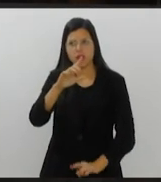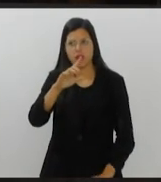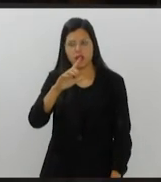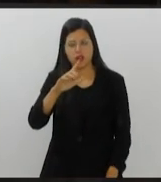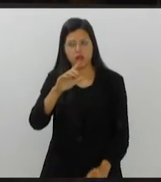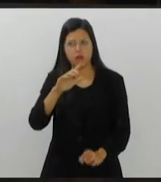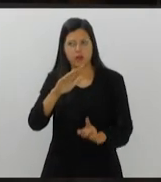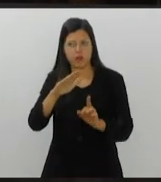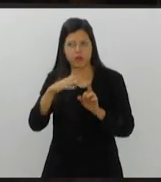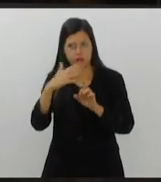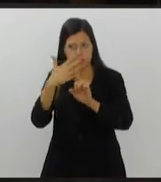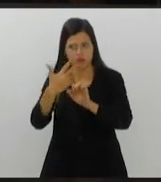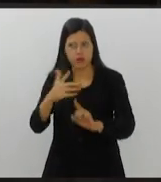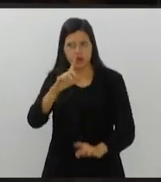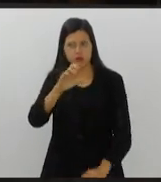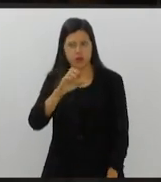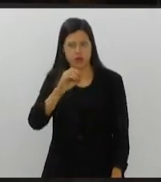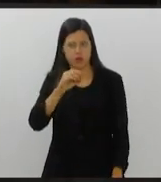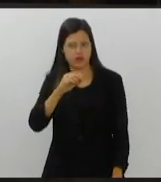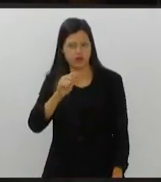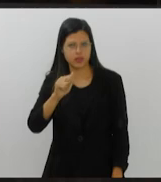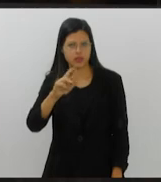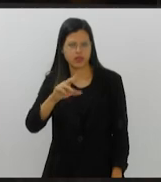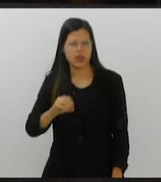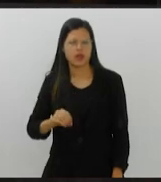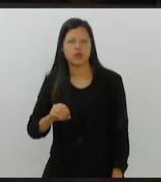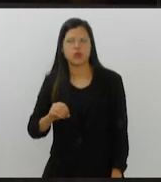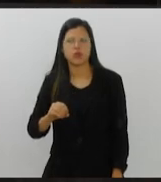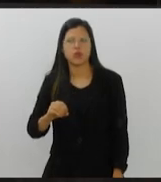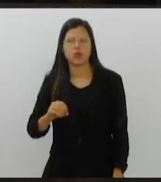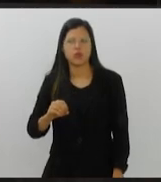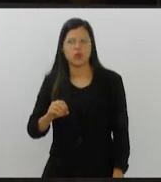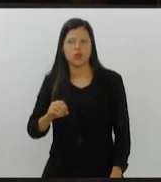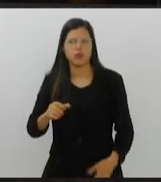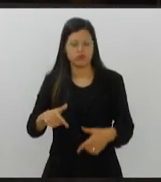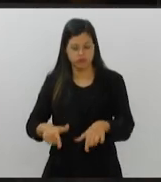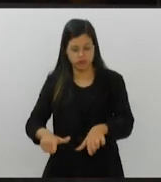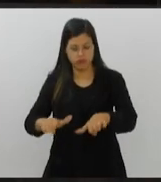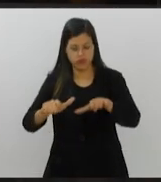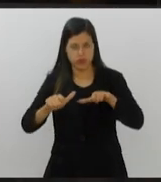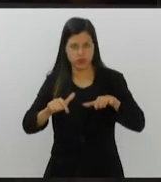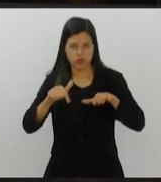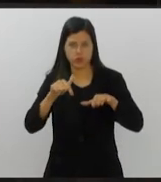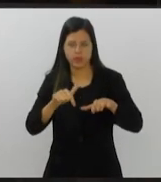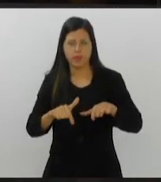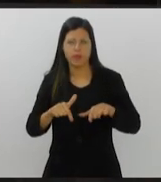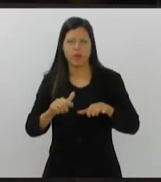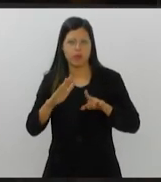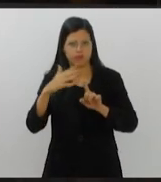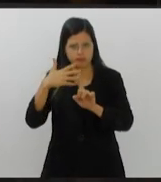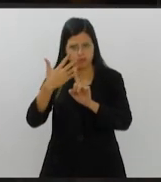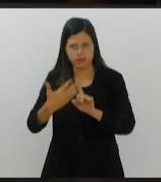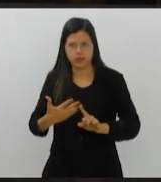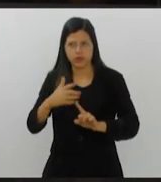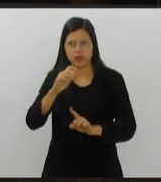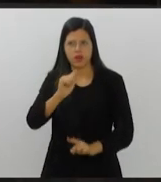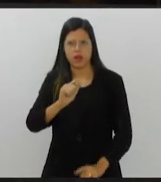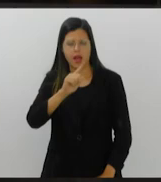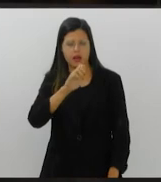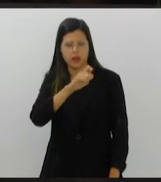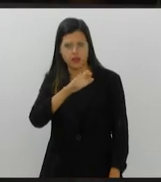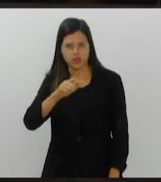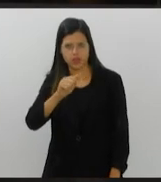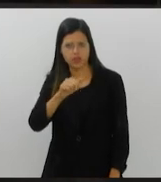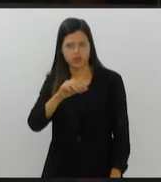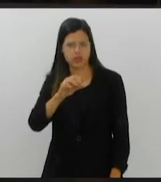Também serão homenageados o senhor Leonardo da Silva Loyola, com o diploma de benemérito, o senhor Alexandre da Silva Brusquet, com